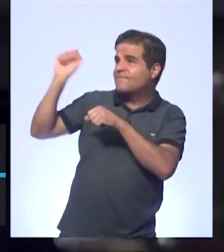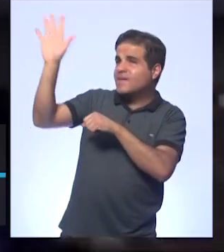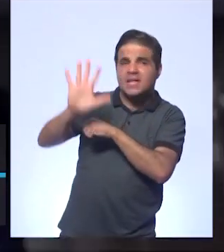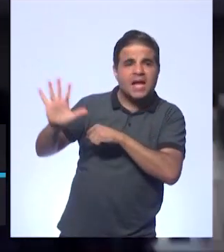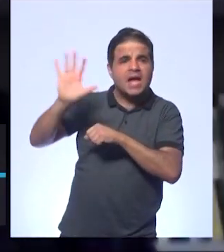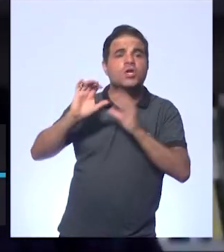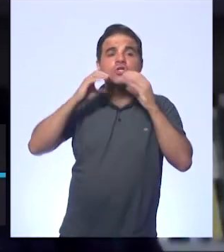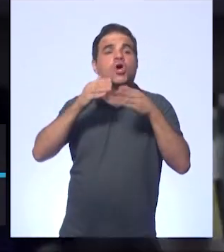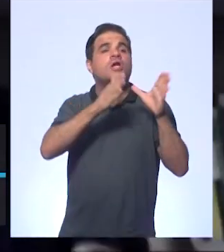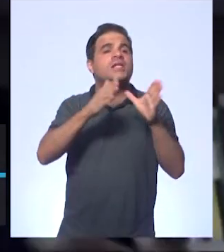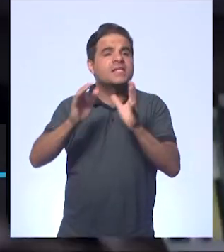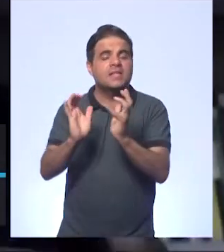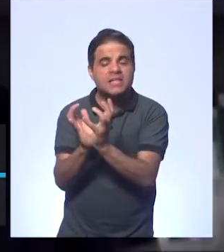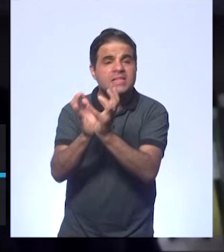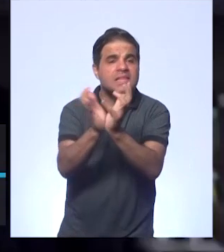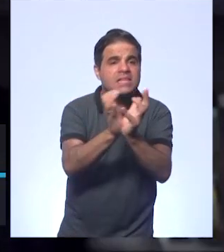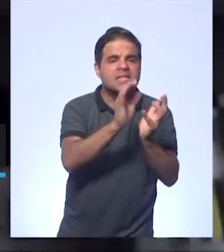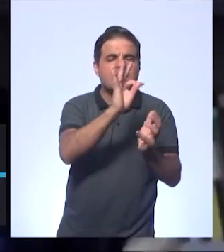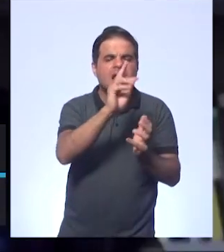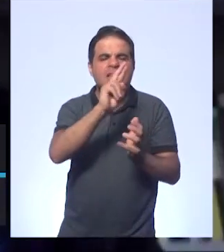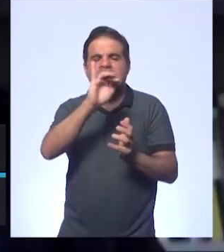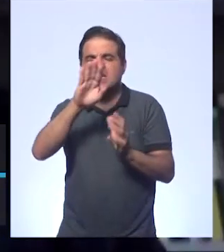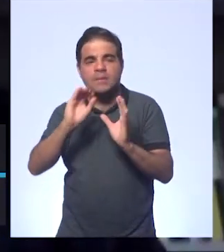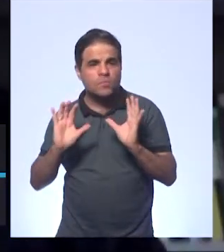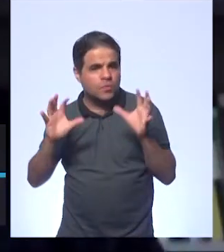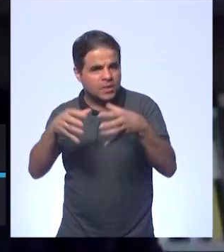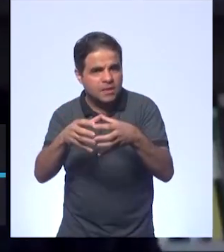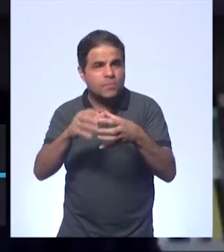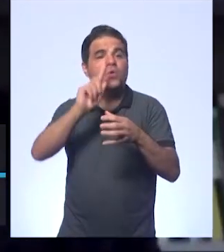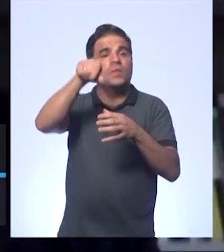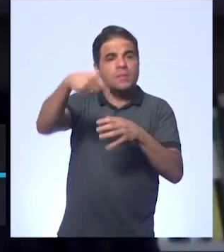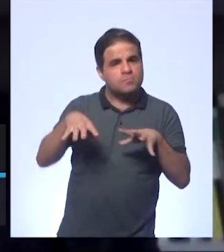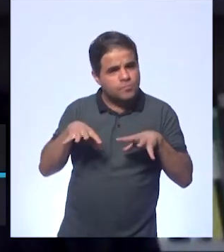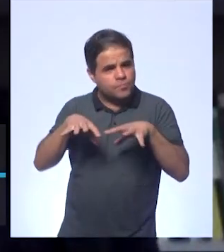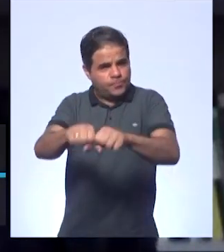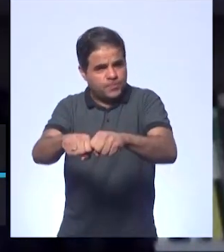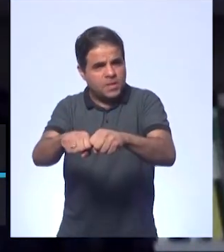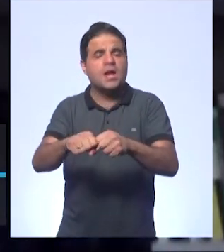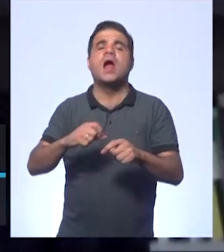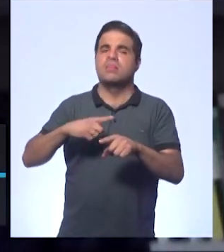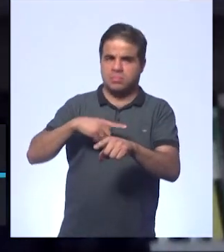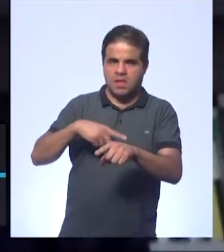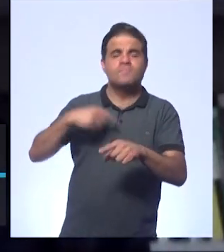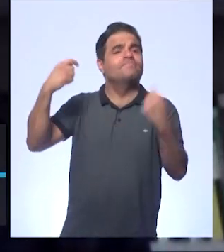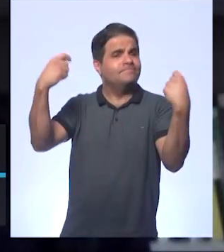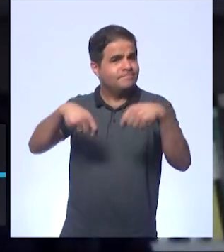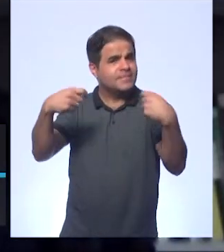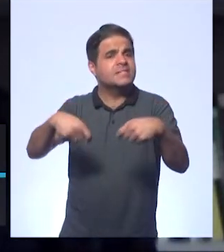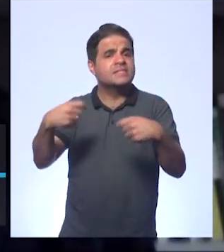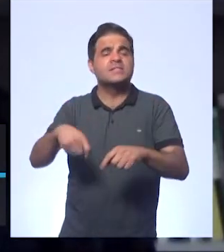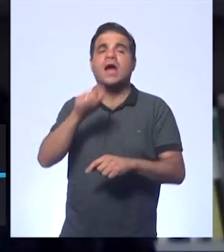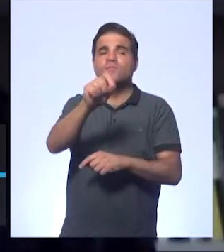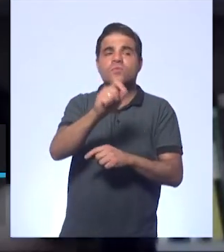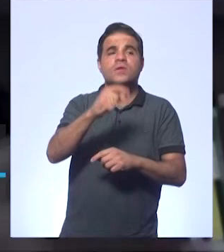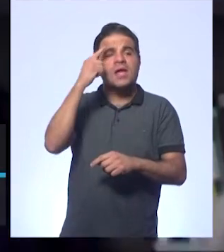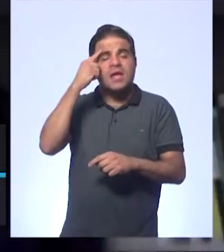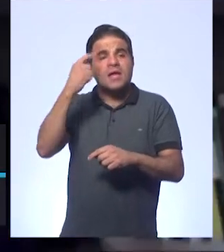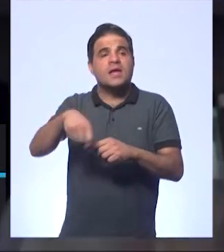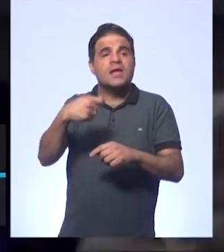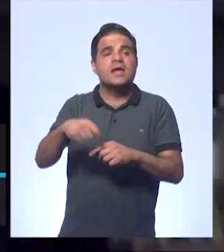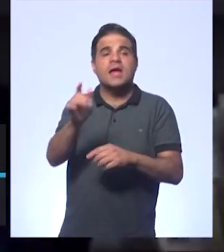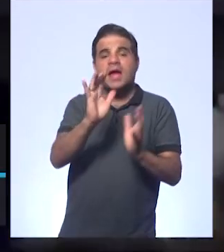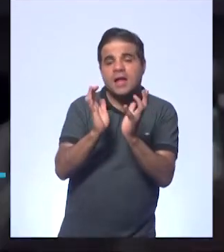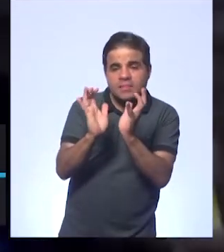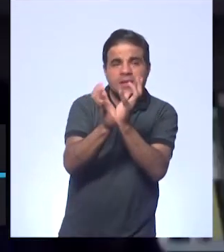são organizados em tribos. Então, depois da colonização, precisávamos ou precisava que